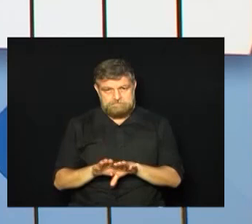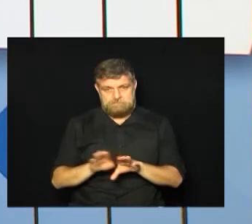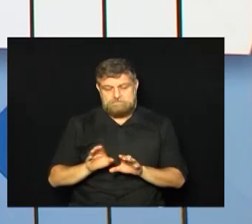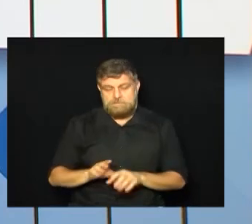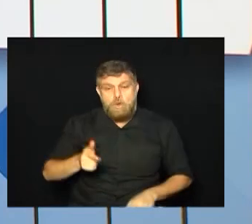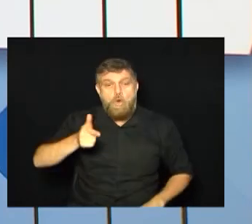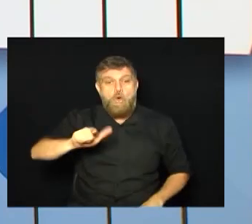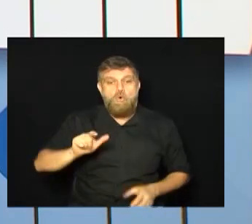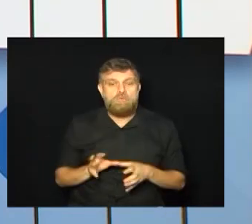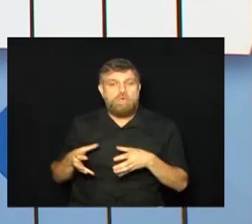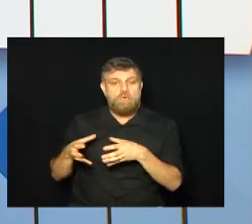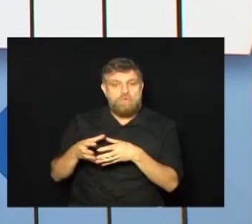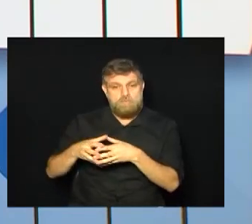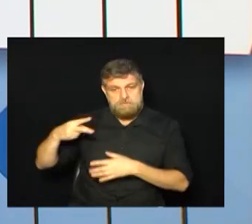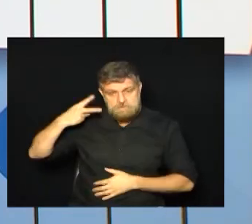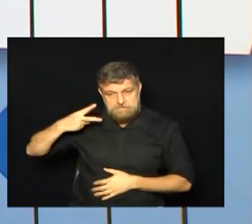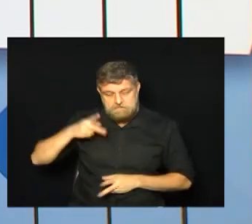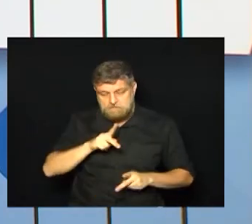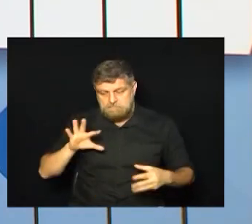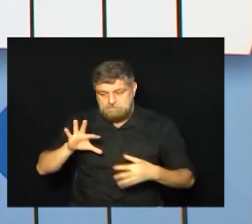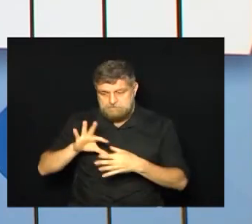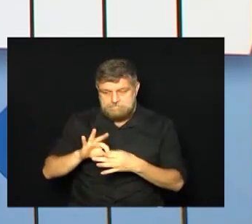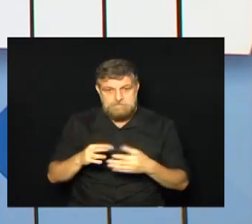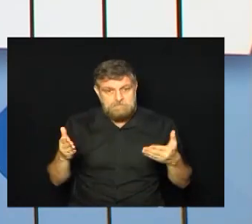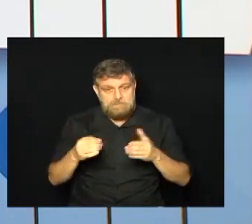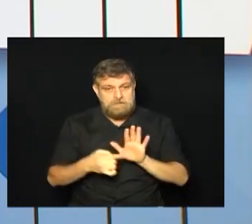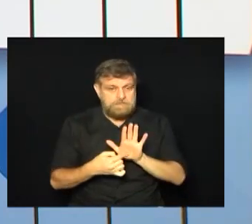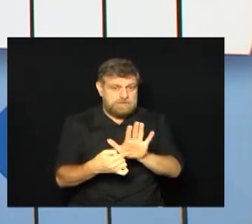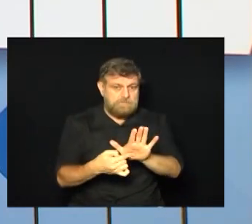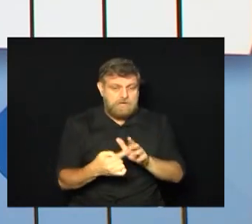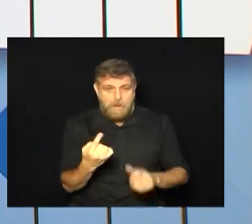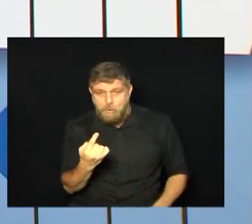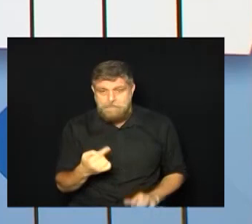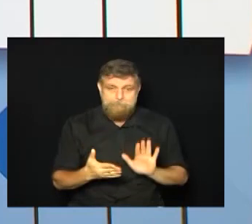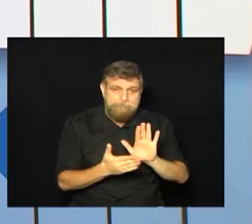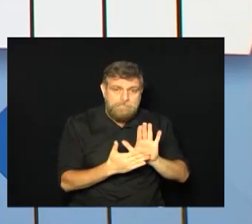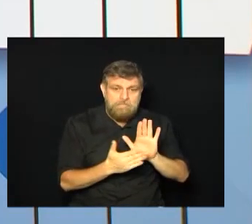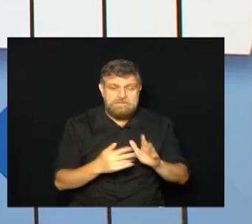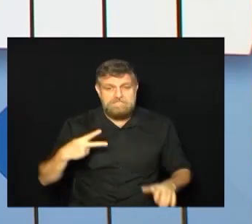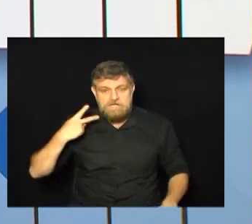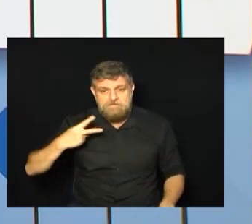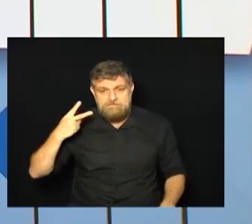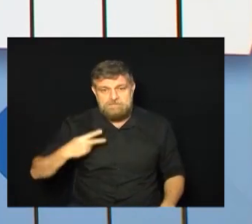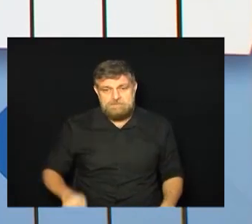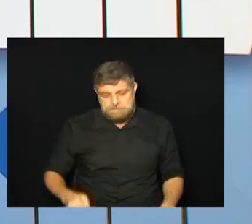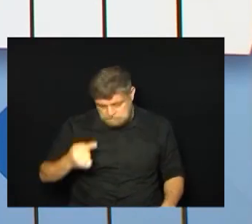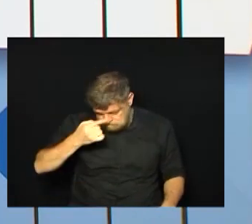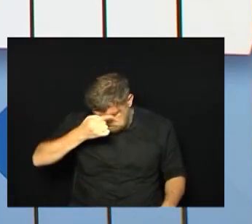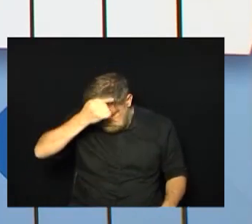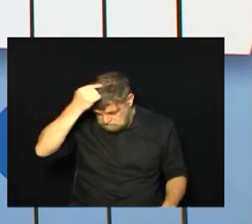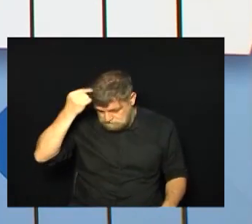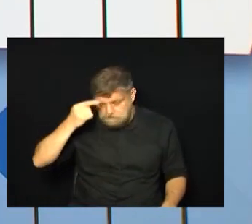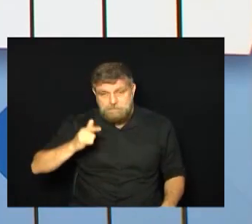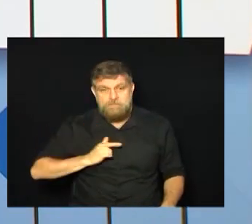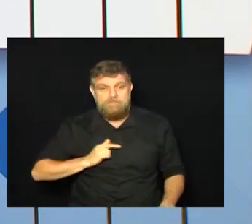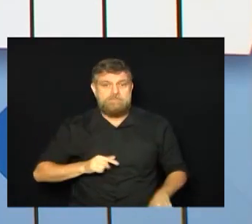nós temos outras aqui na casa. E agora a gente mostra uma que foi proposta pelo vereador Paulo Gaspar, que trata